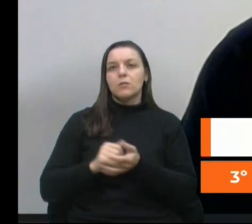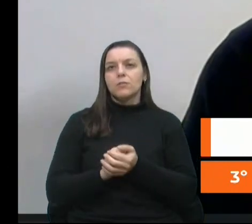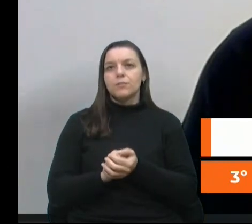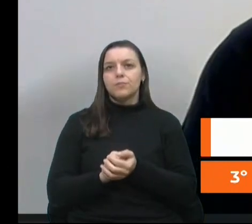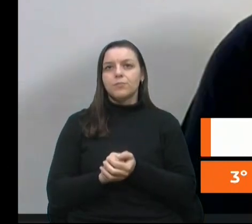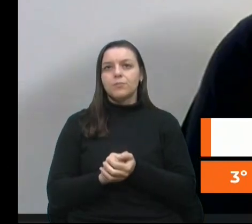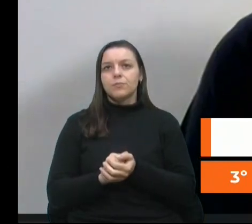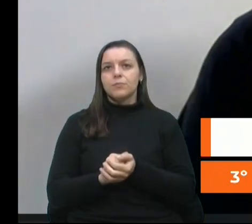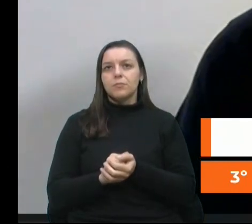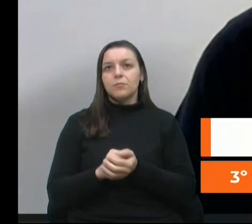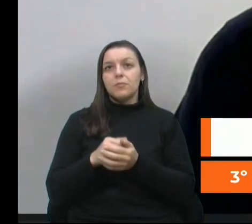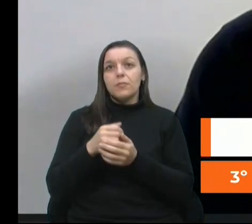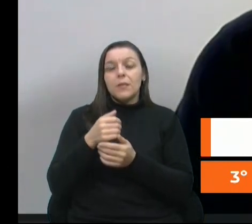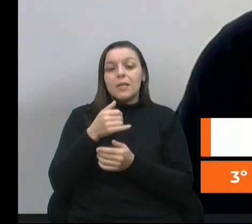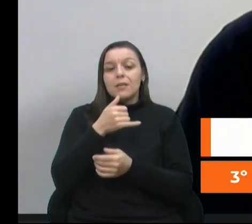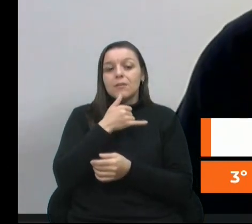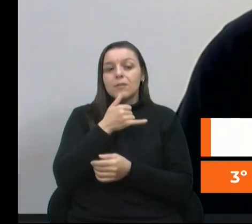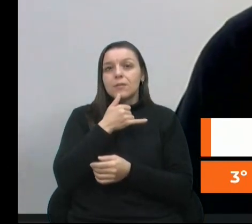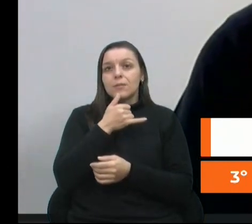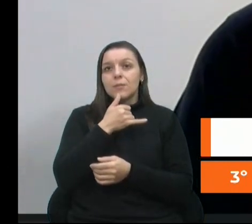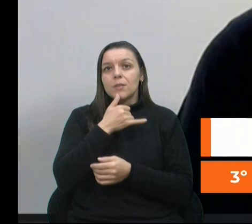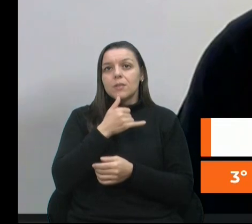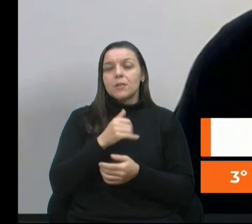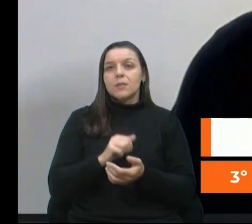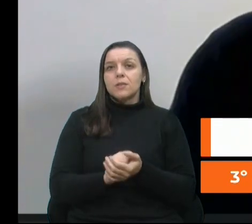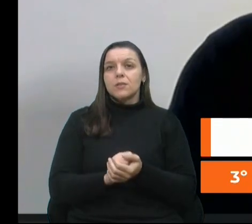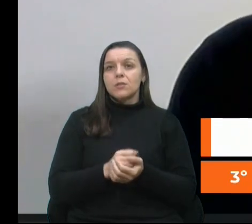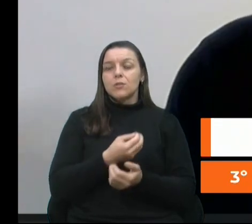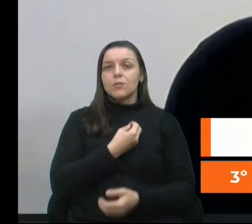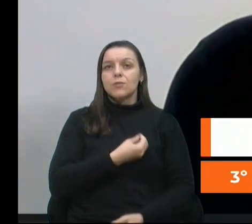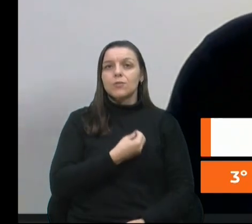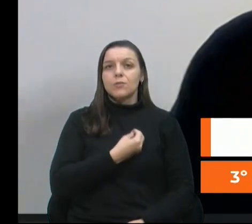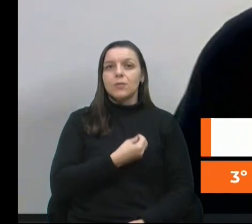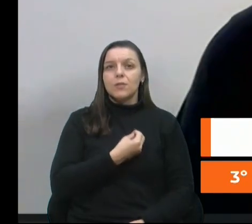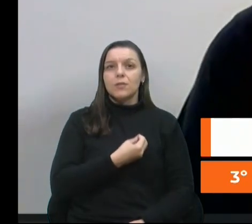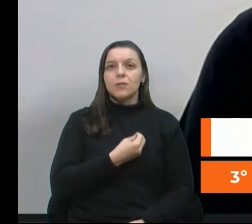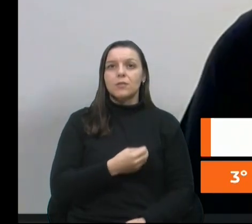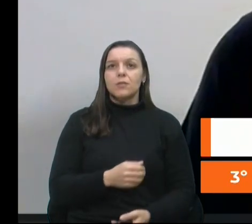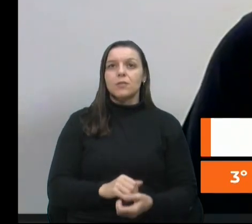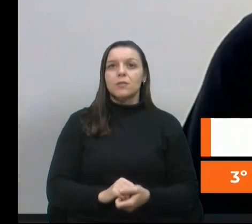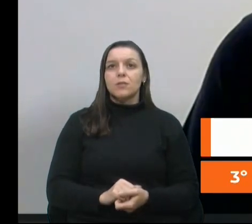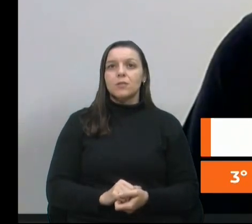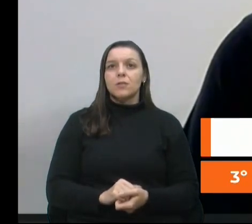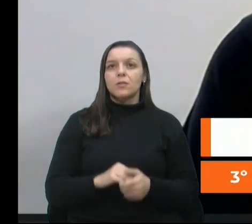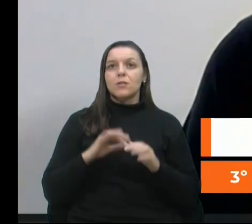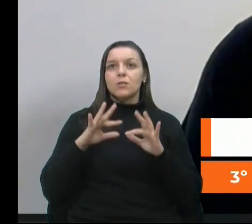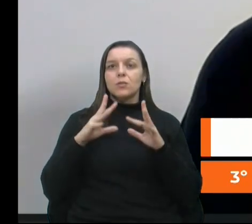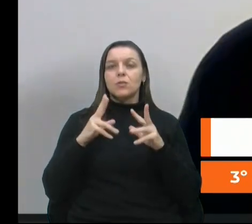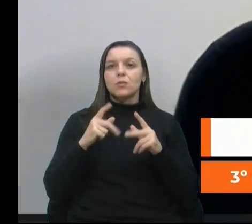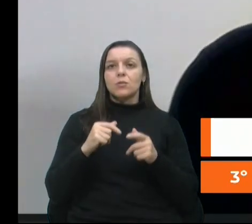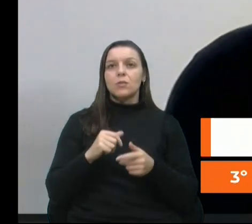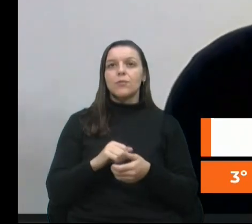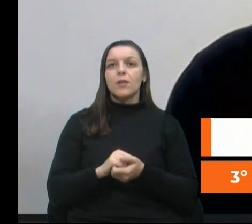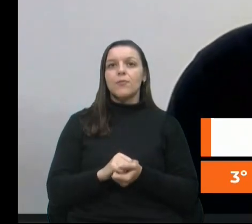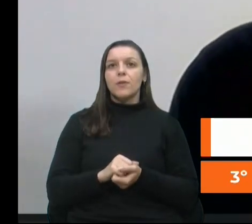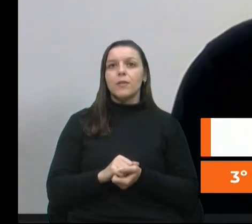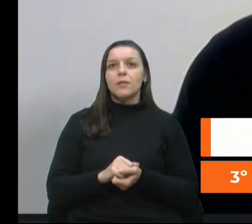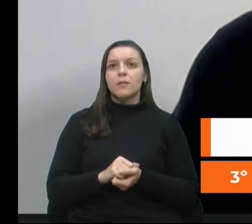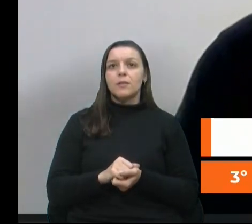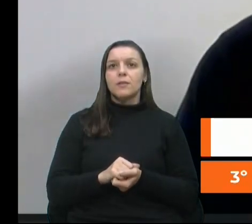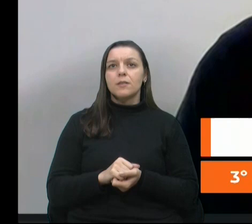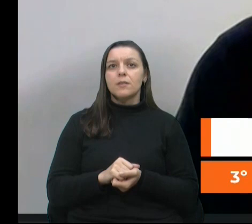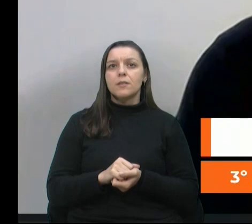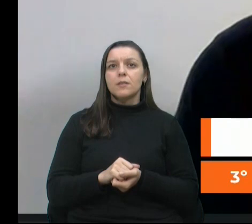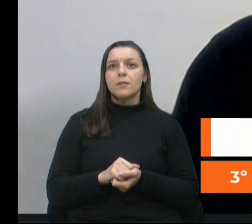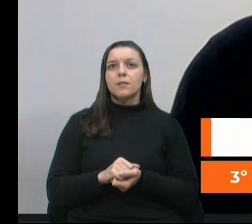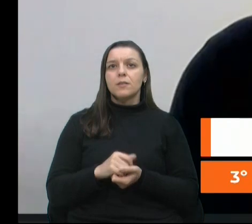Mas, infelizmente, a gente está vivendo um momento onde todo aquele ou toda aquela